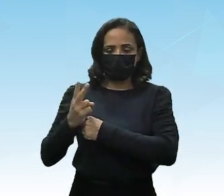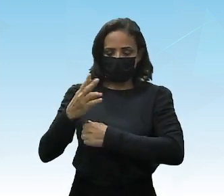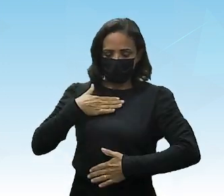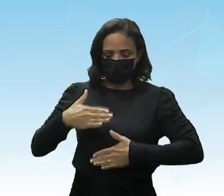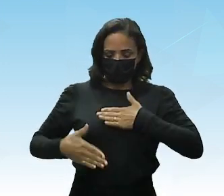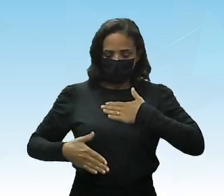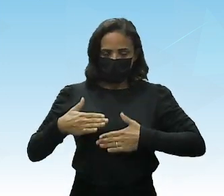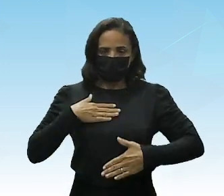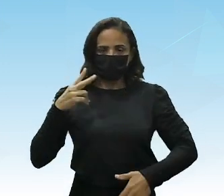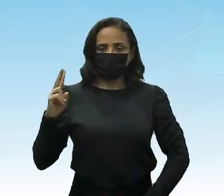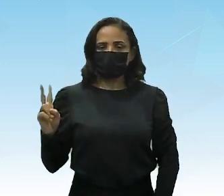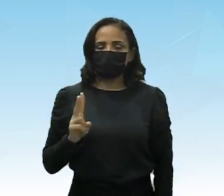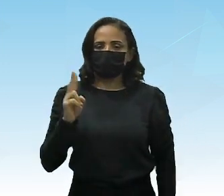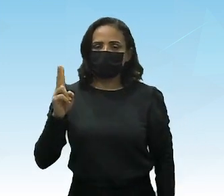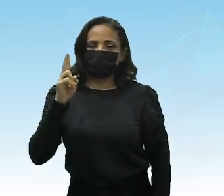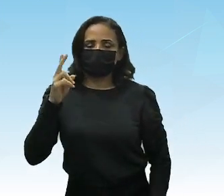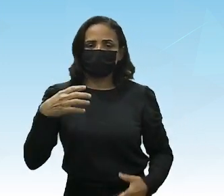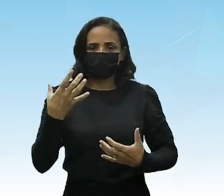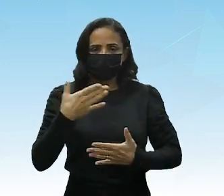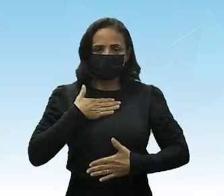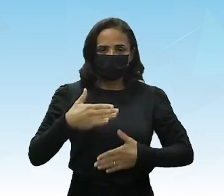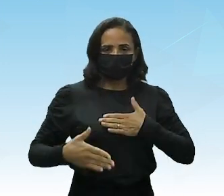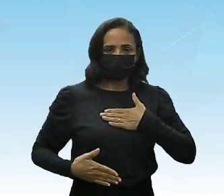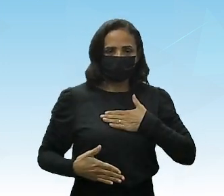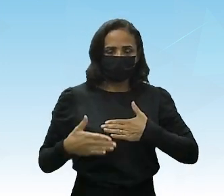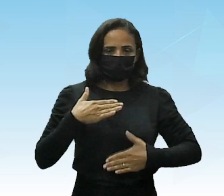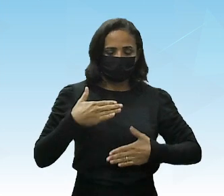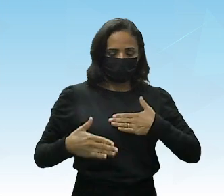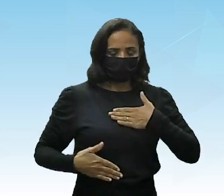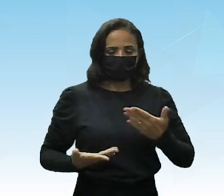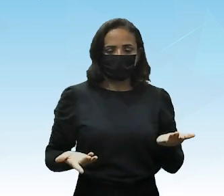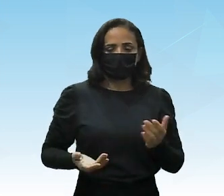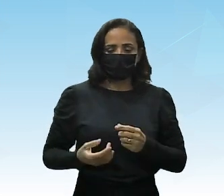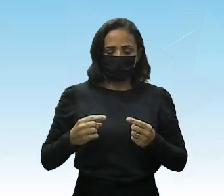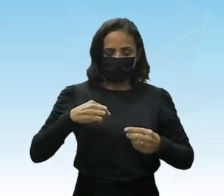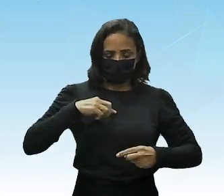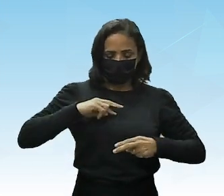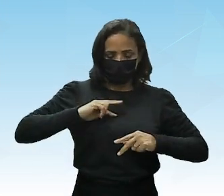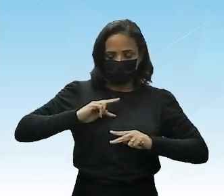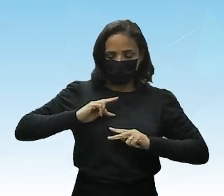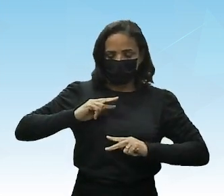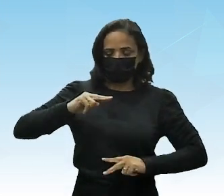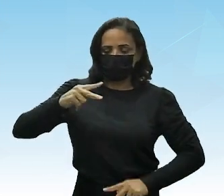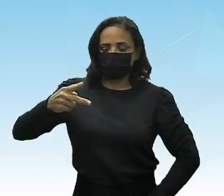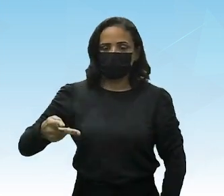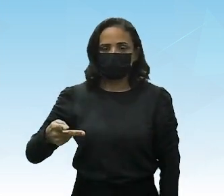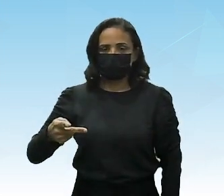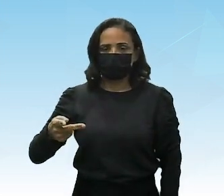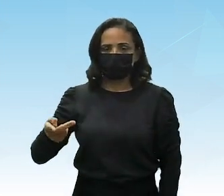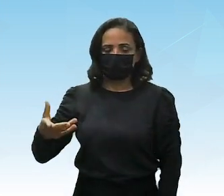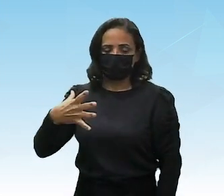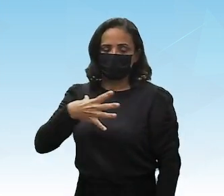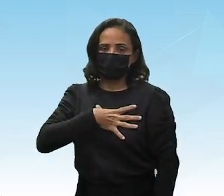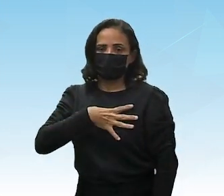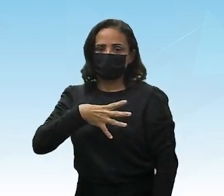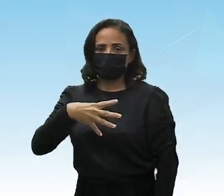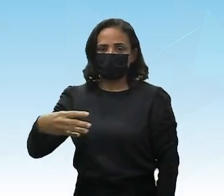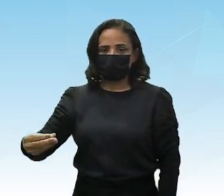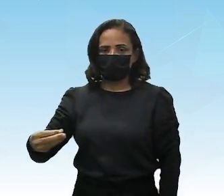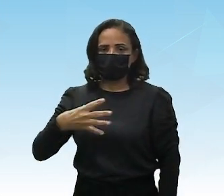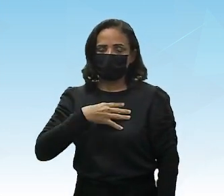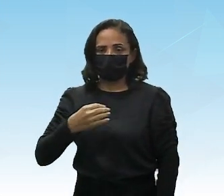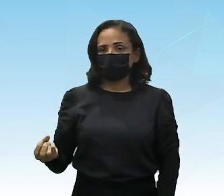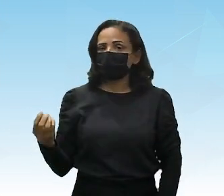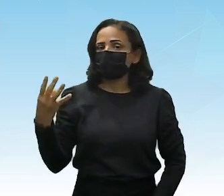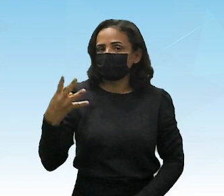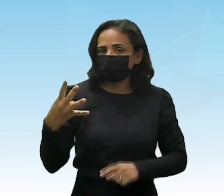Anticorpo, ó, é um tipo de proteína. E proteína passa do corpo da mãe para o corpo do filho que está sendo